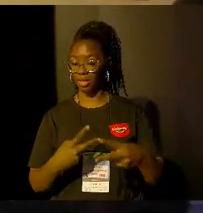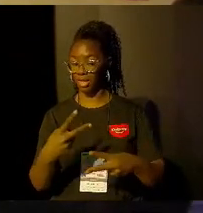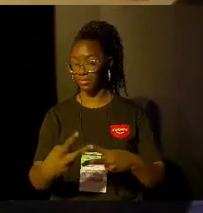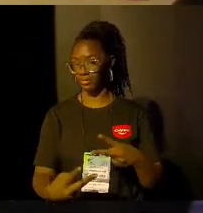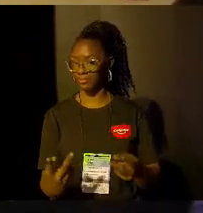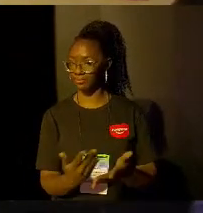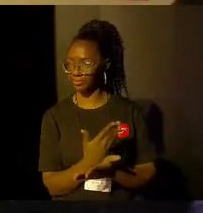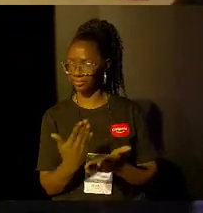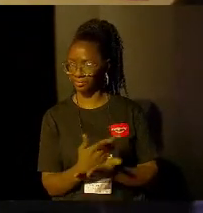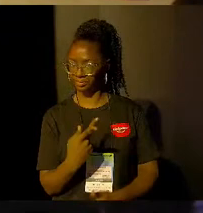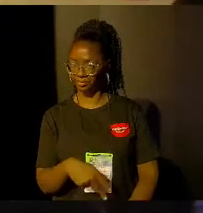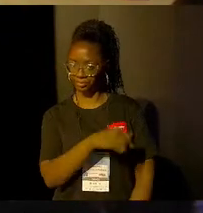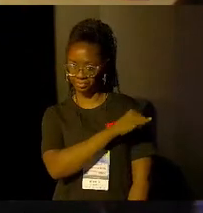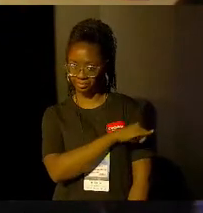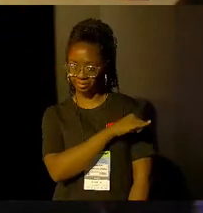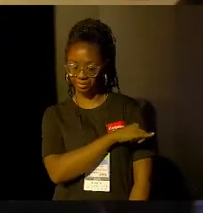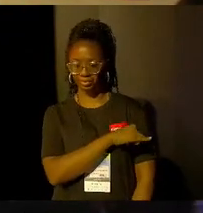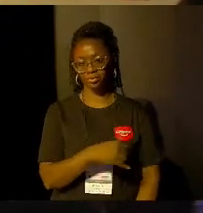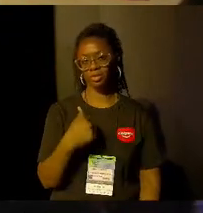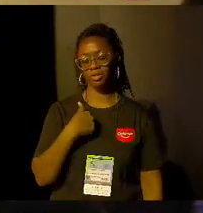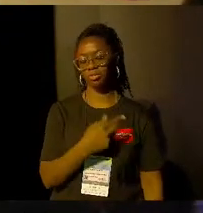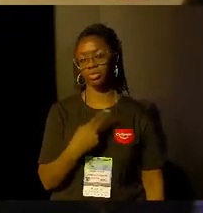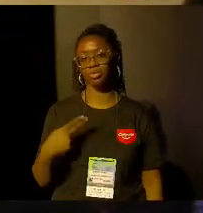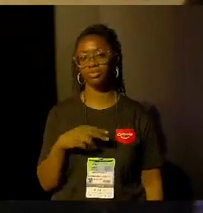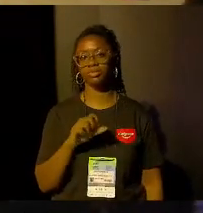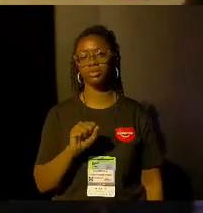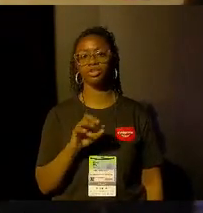eu sou Stephanie Borges